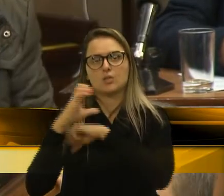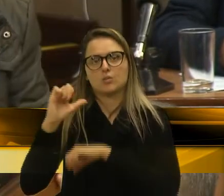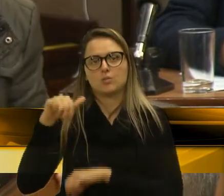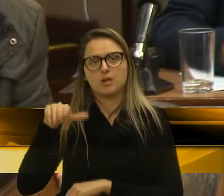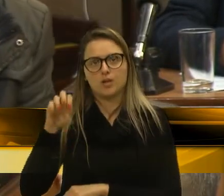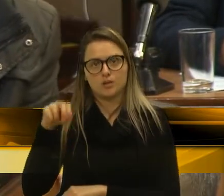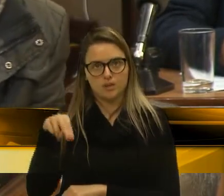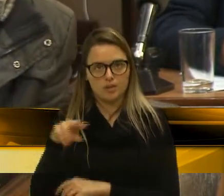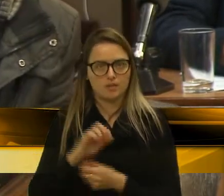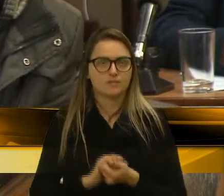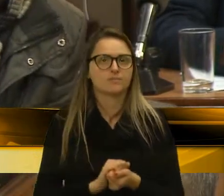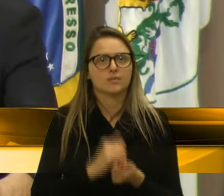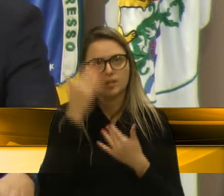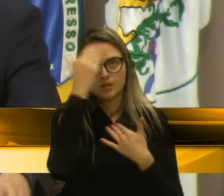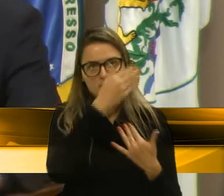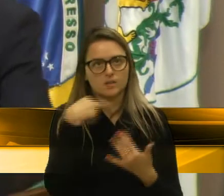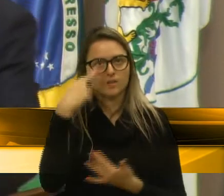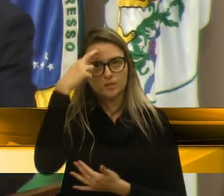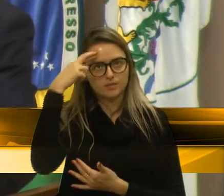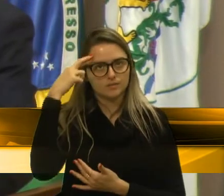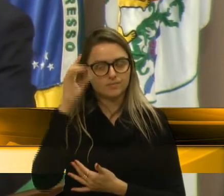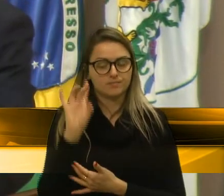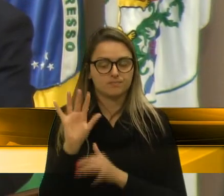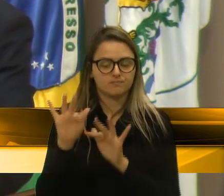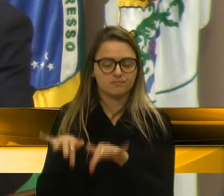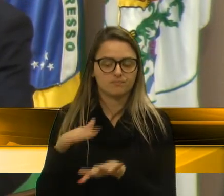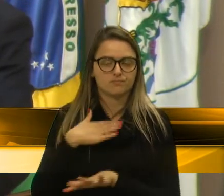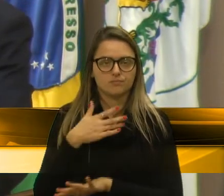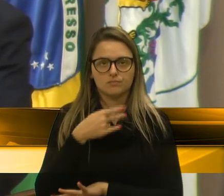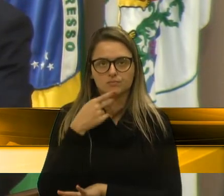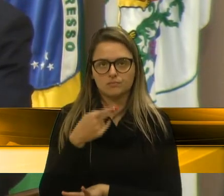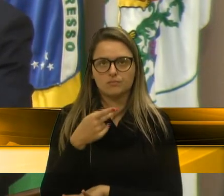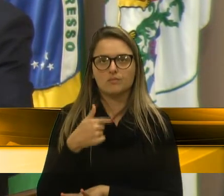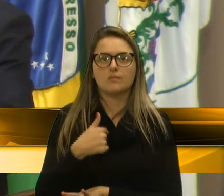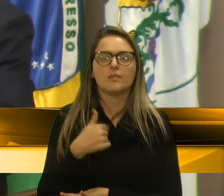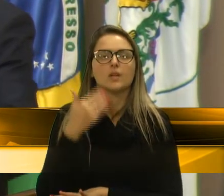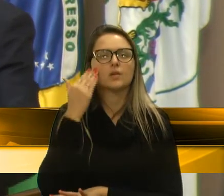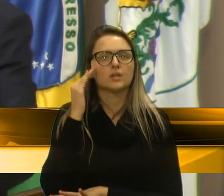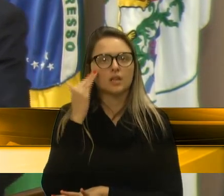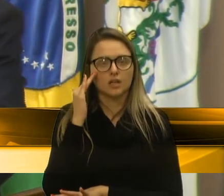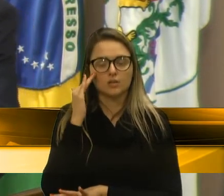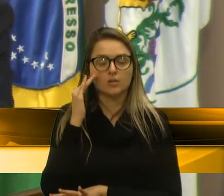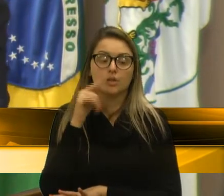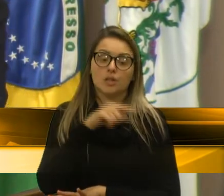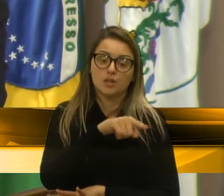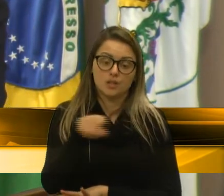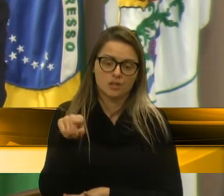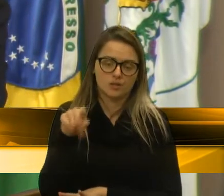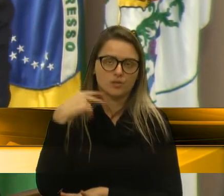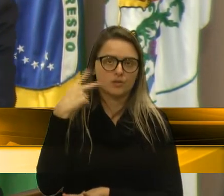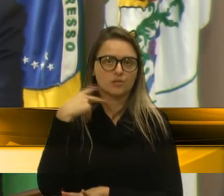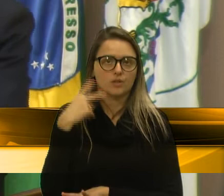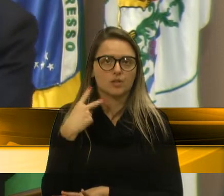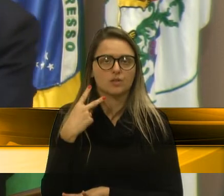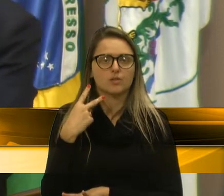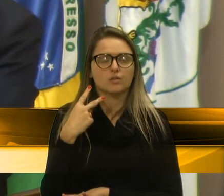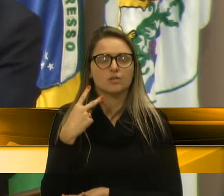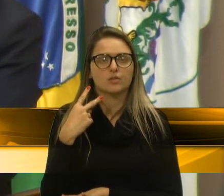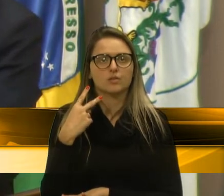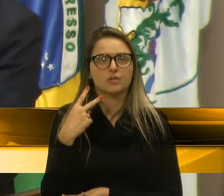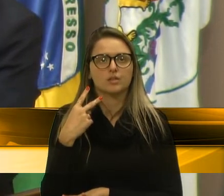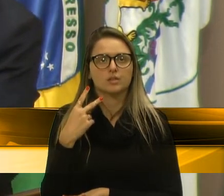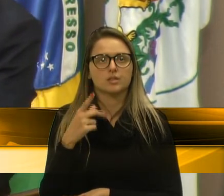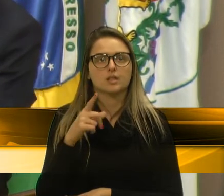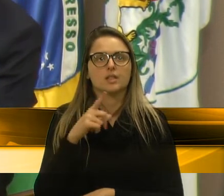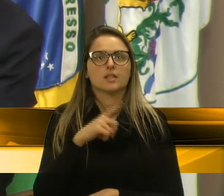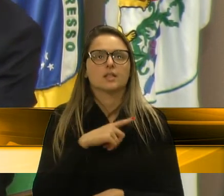prefeito Daniel Guerra. Obrigado, vereador Rafael. Então, para finalizar, eu entendo que nessa ocasião o plenário tem que, sendo redundante, dar um